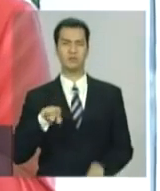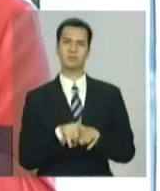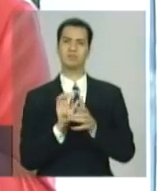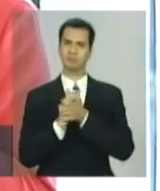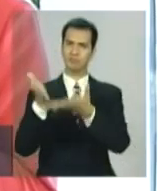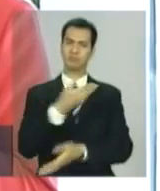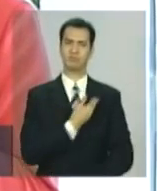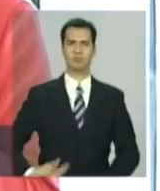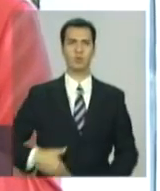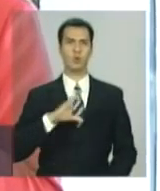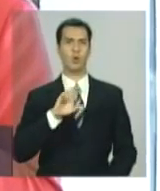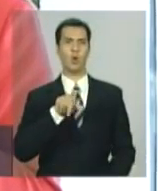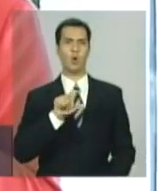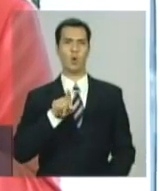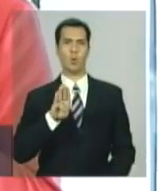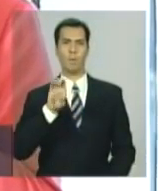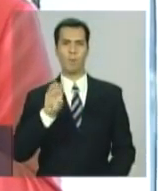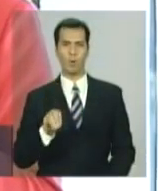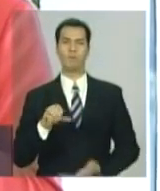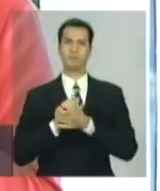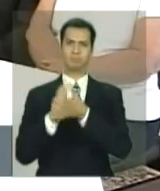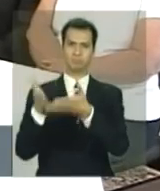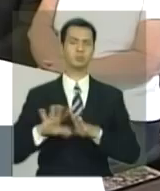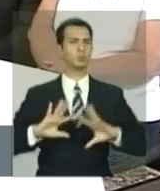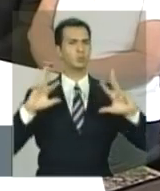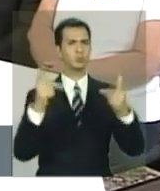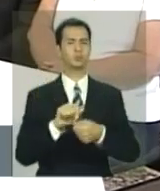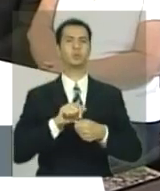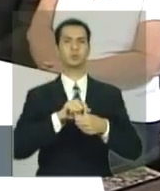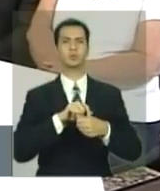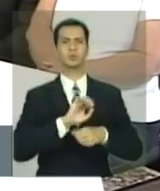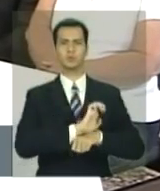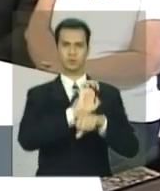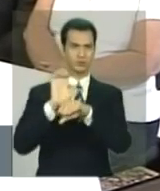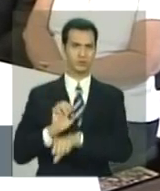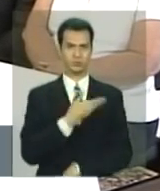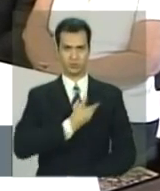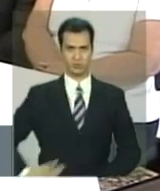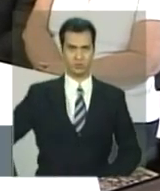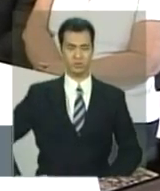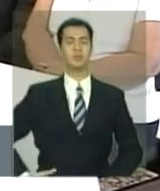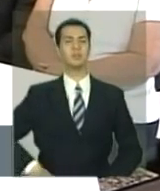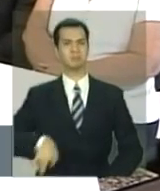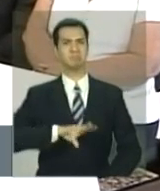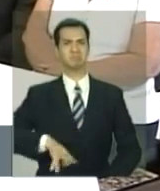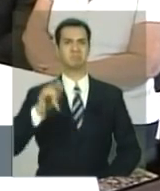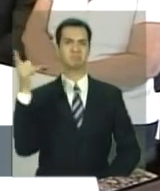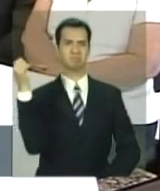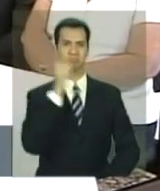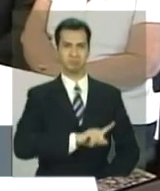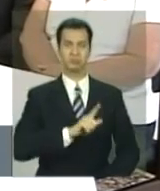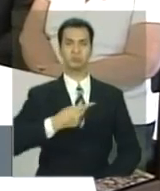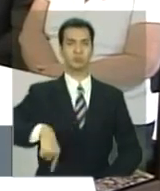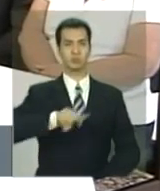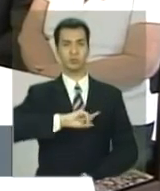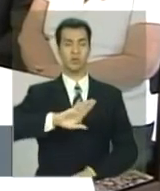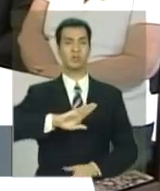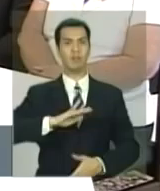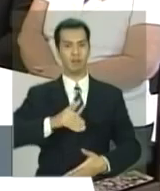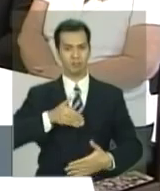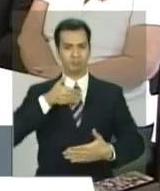parabéns, o governador Colombo. Todos eles, juntos, de fato, permitirão que nós cheguemos